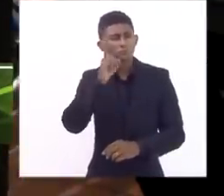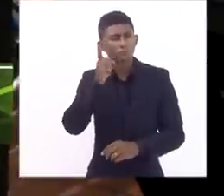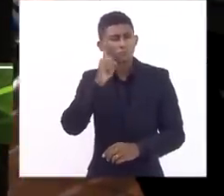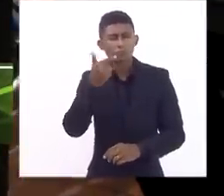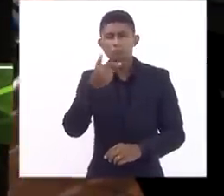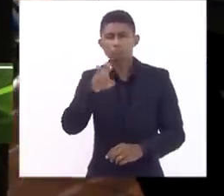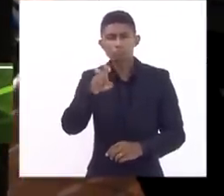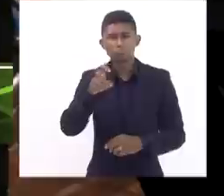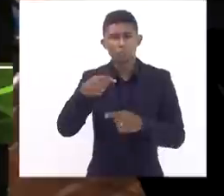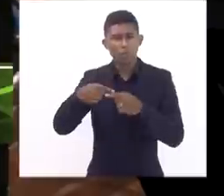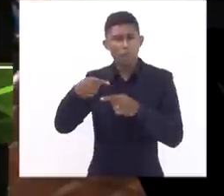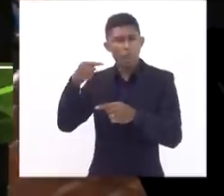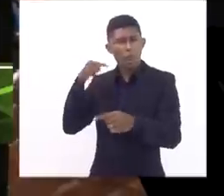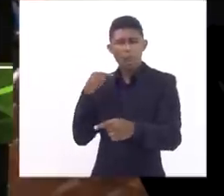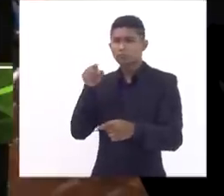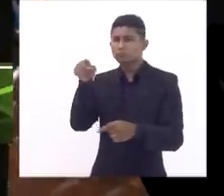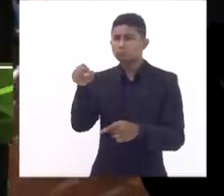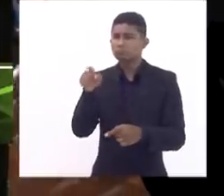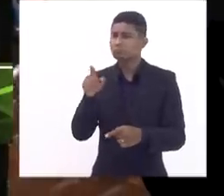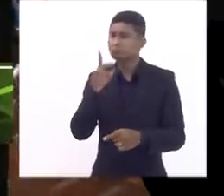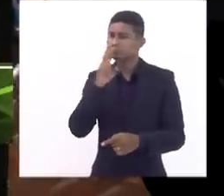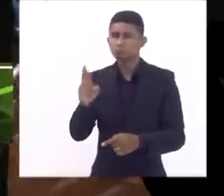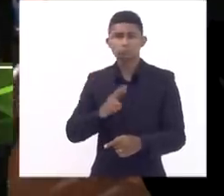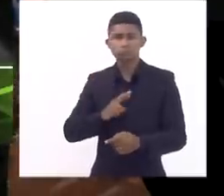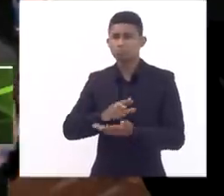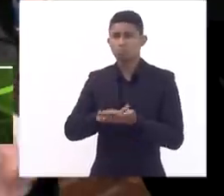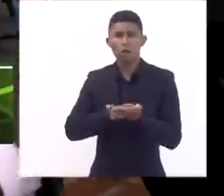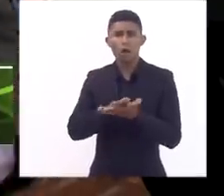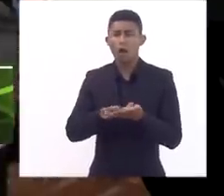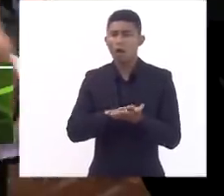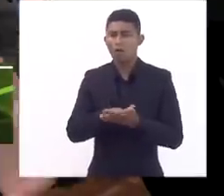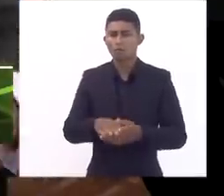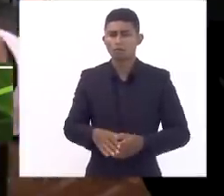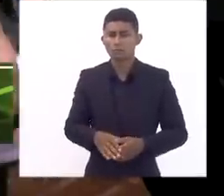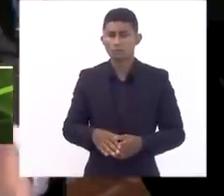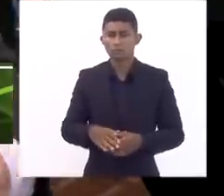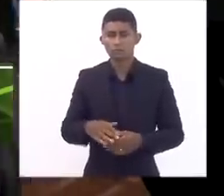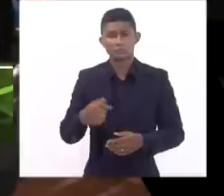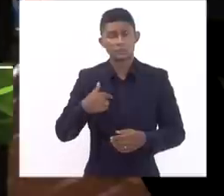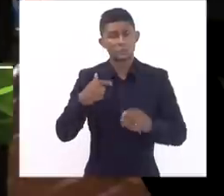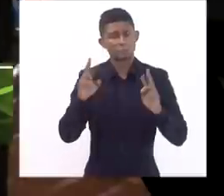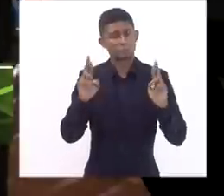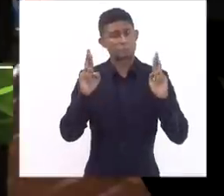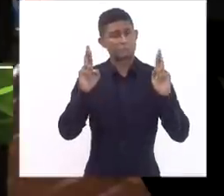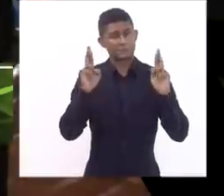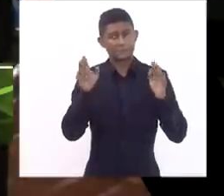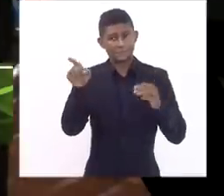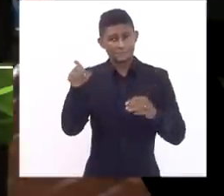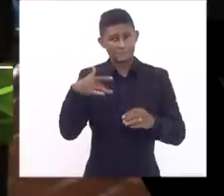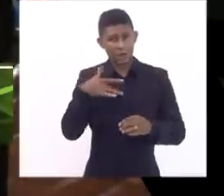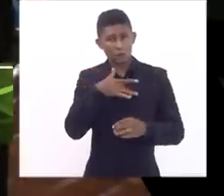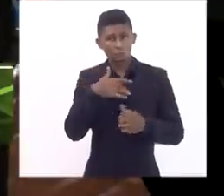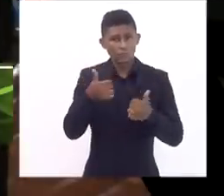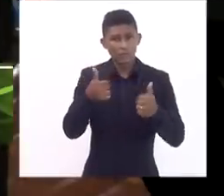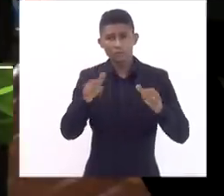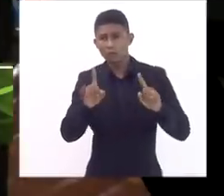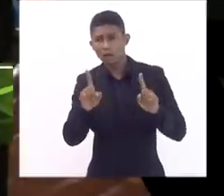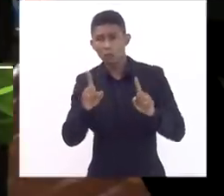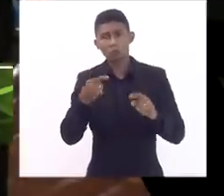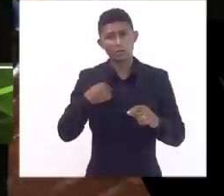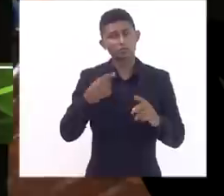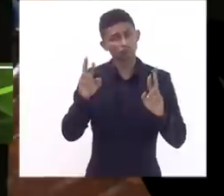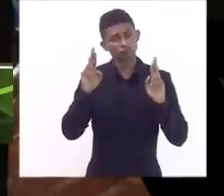fora do circuito, a gente não tem nenhum contato com ele, temo até que ele não esteja bem, espero que esteja. E o fato concreto é que esse